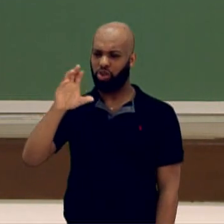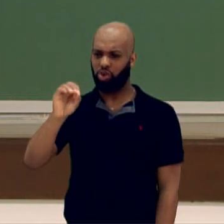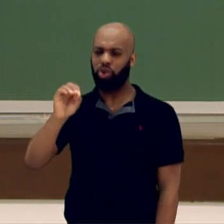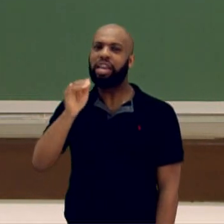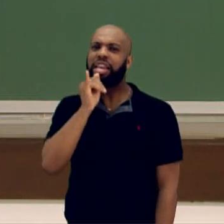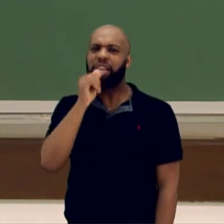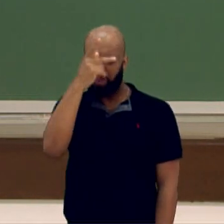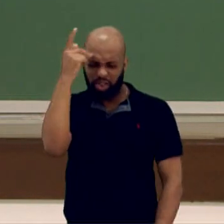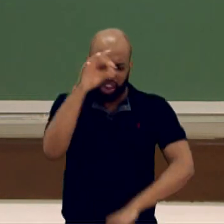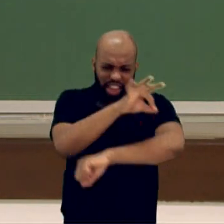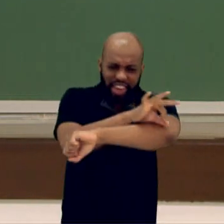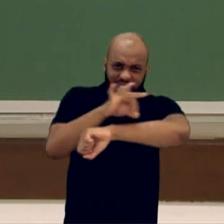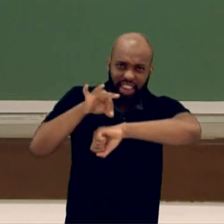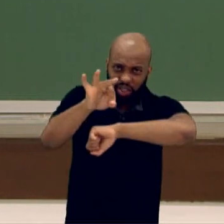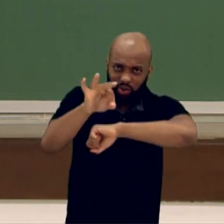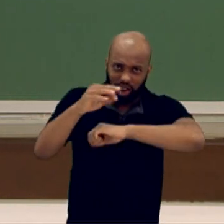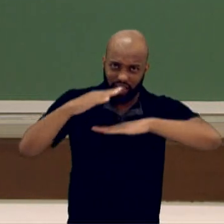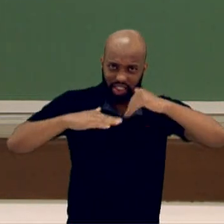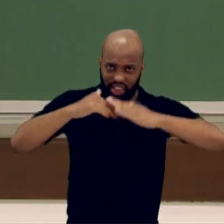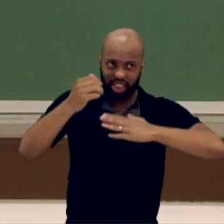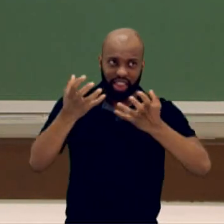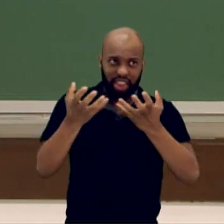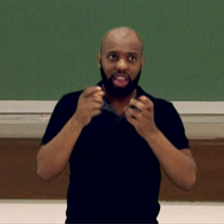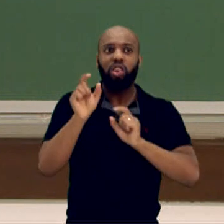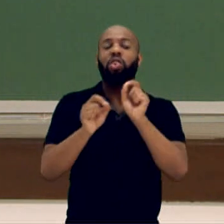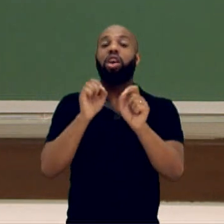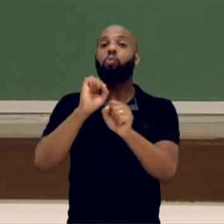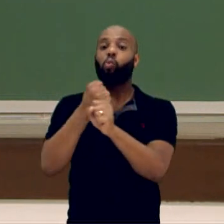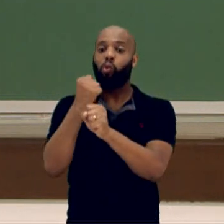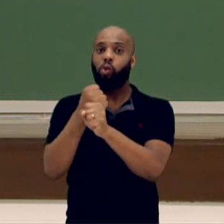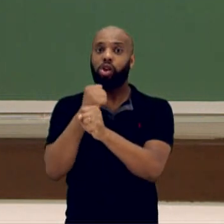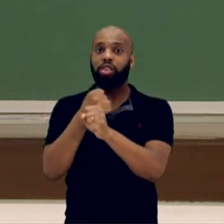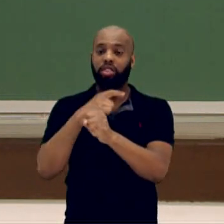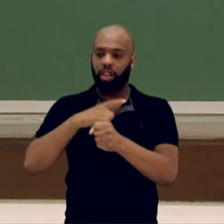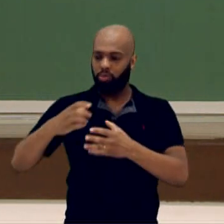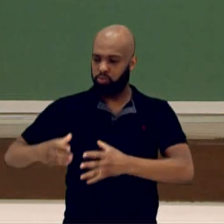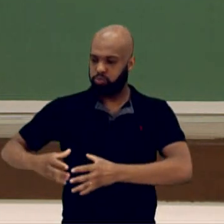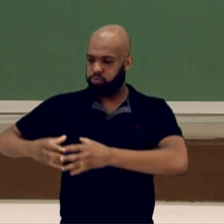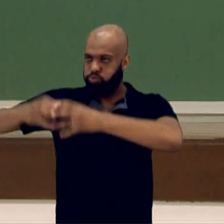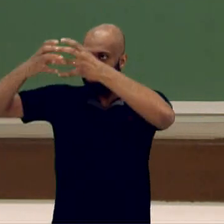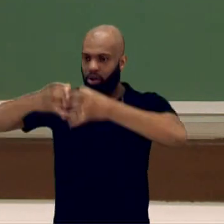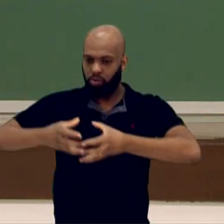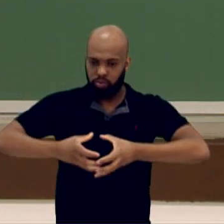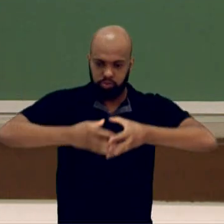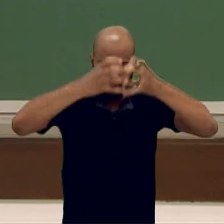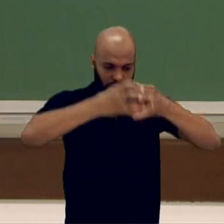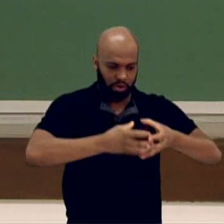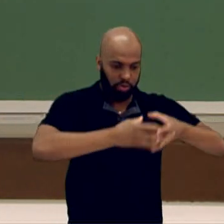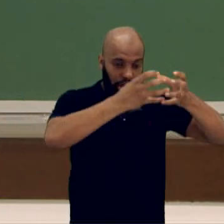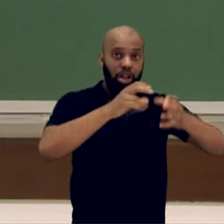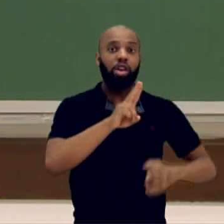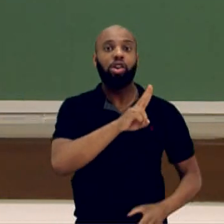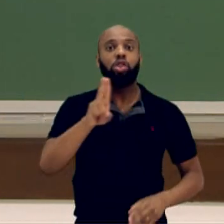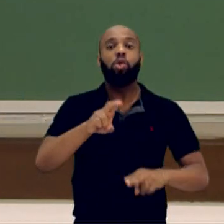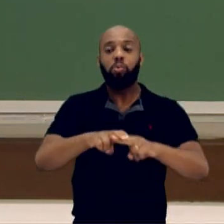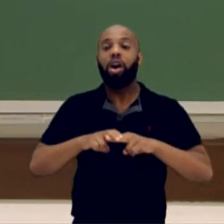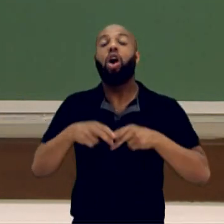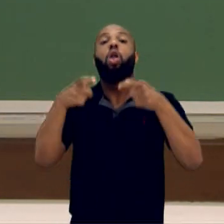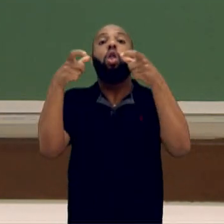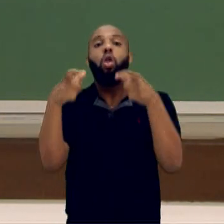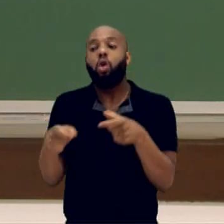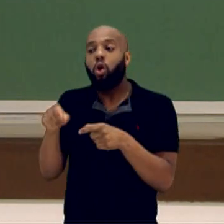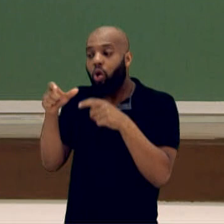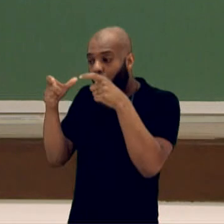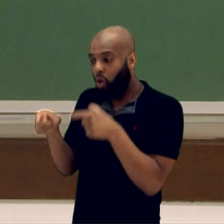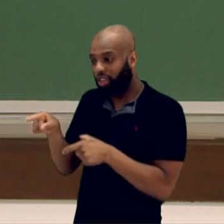fazer arquitetura aí, né? O pórtico é uma construção sustentada por colunas. Então esse nome vem do lugar onde